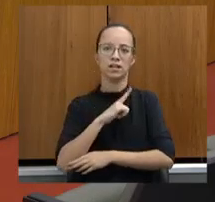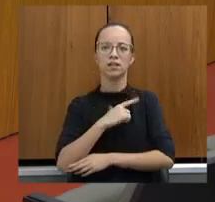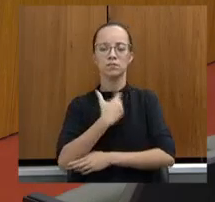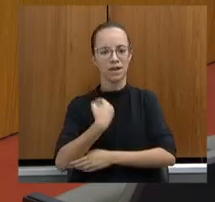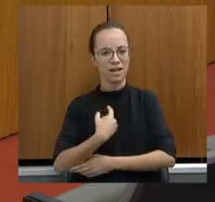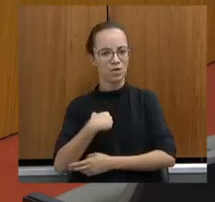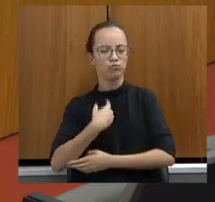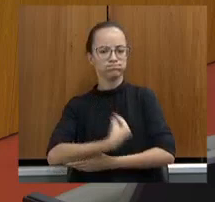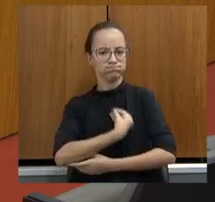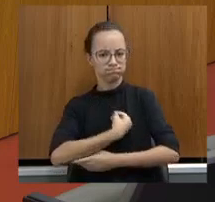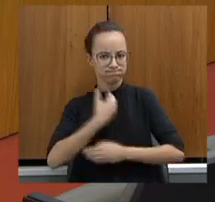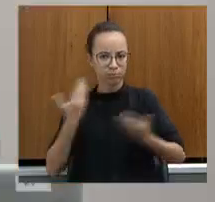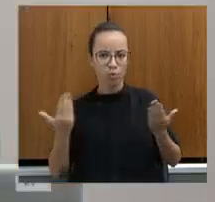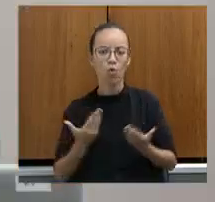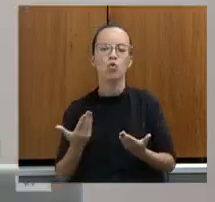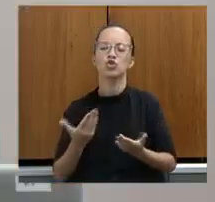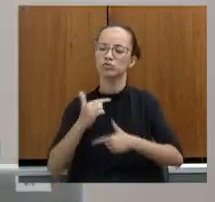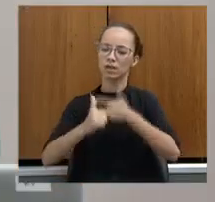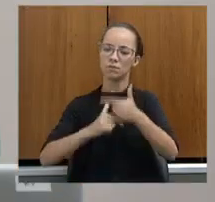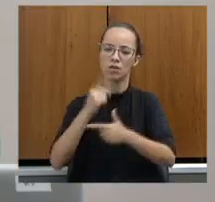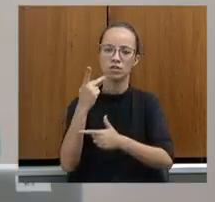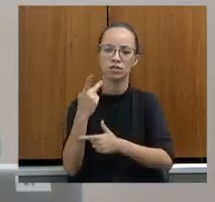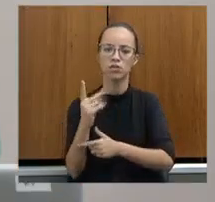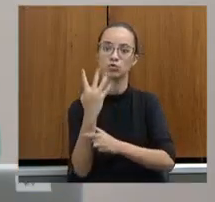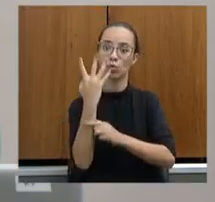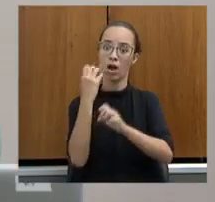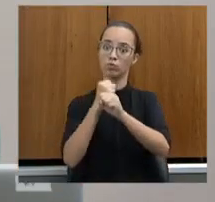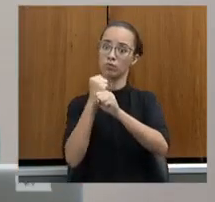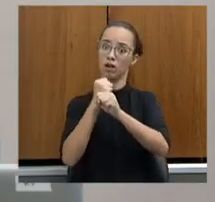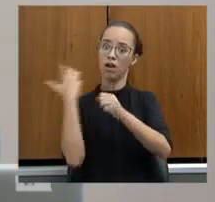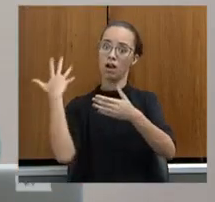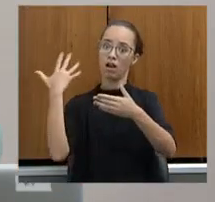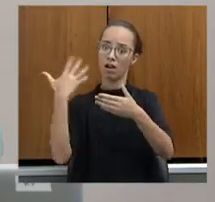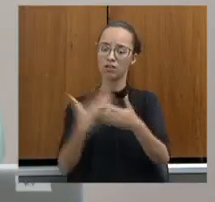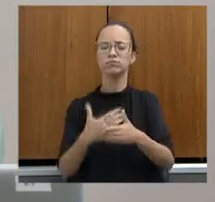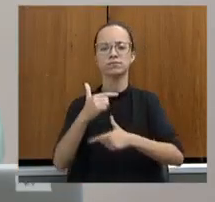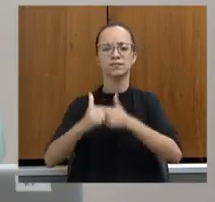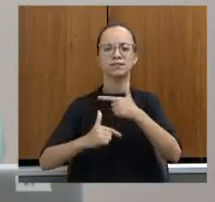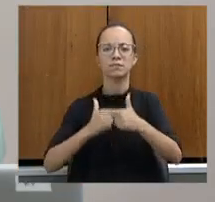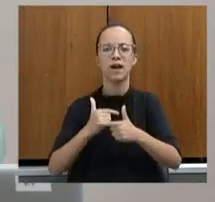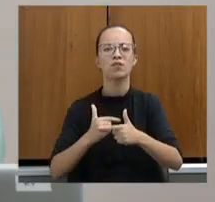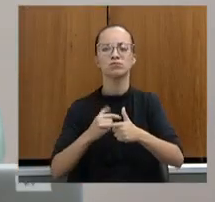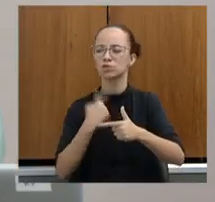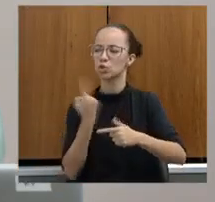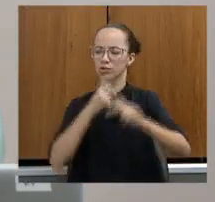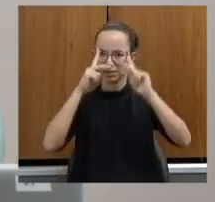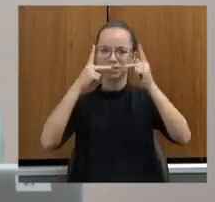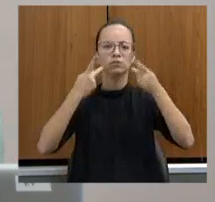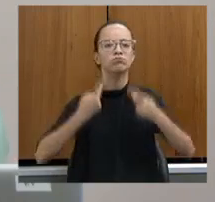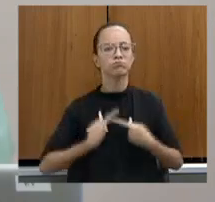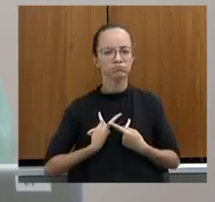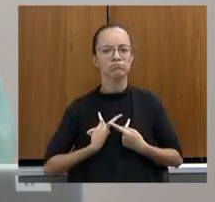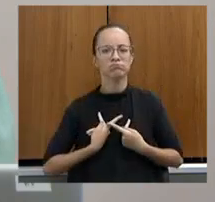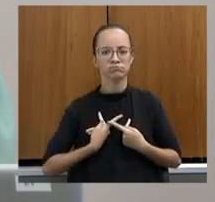hoje pelo serviço que foi prestado por quatro anos de serviços reconhecidamente